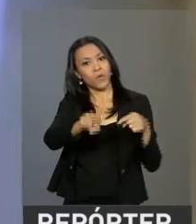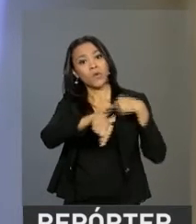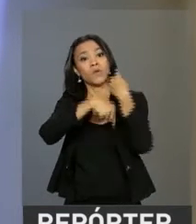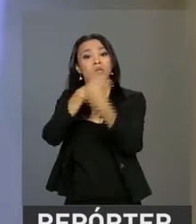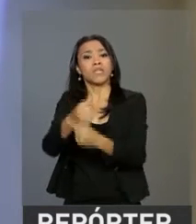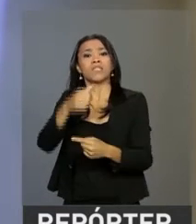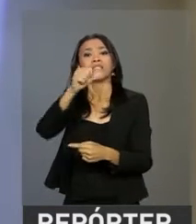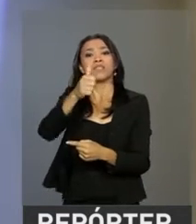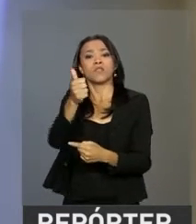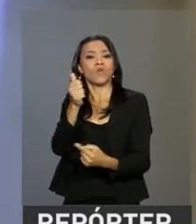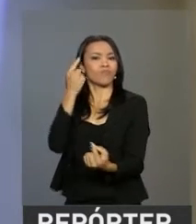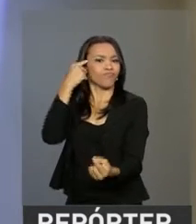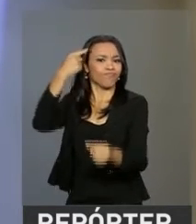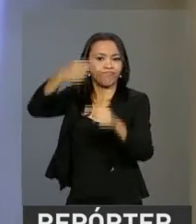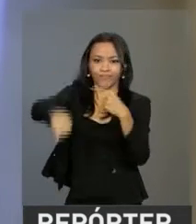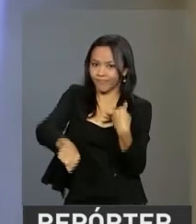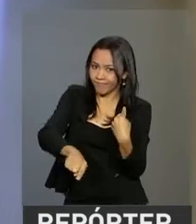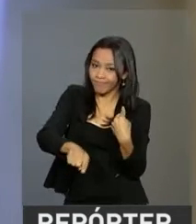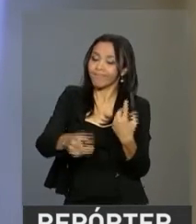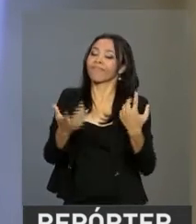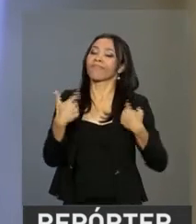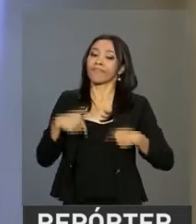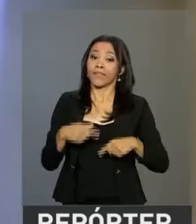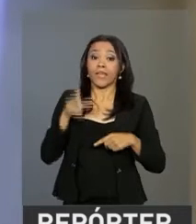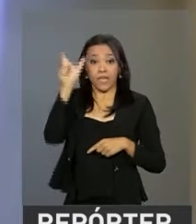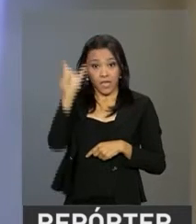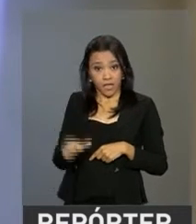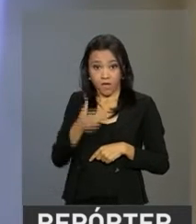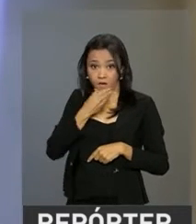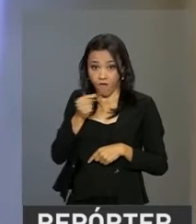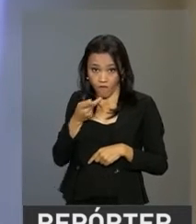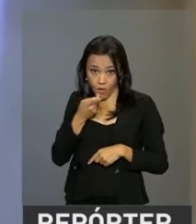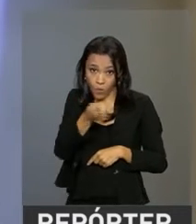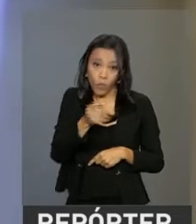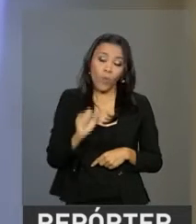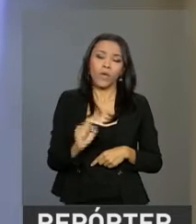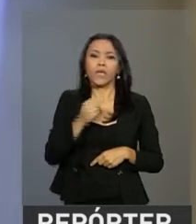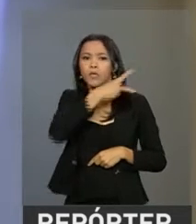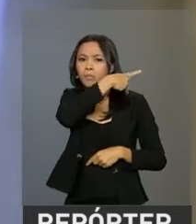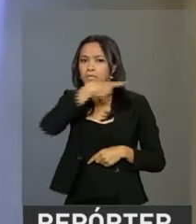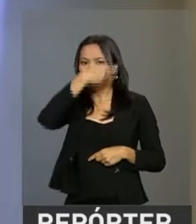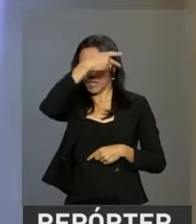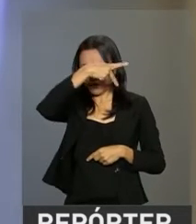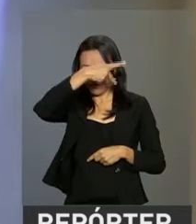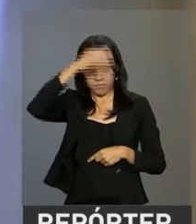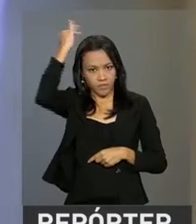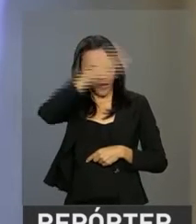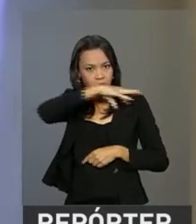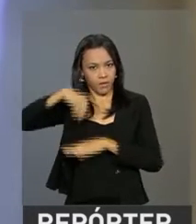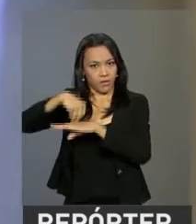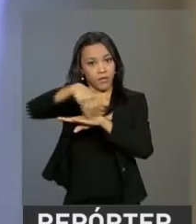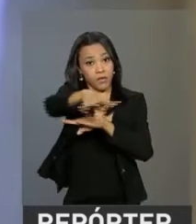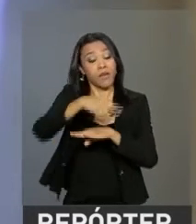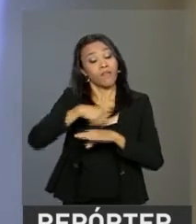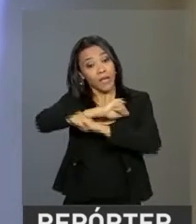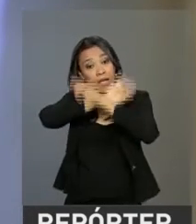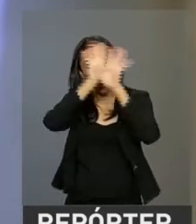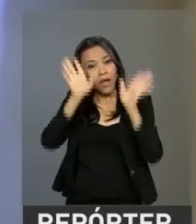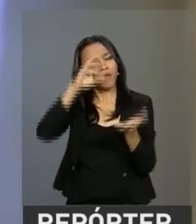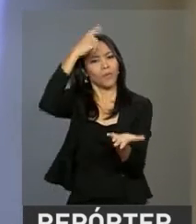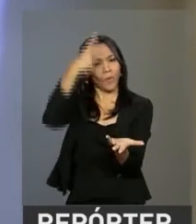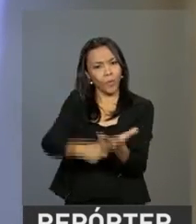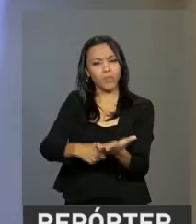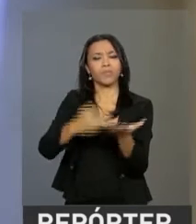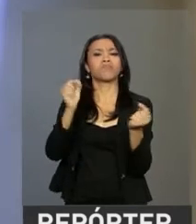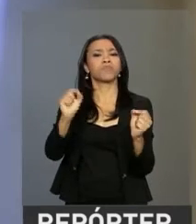111 contrários. Ainda de acordo com o porta-voz, Michel Temer destacou que o resultado é um sinal claro do compromisso do